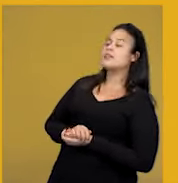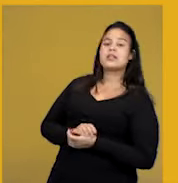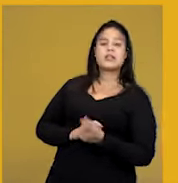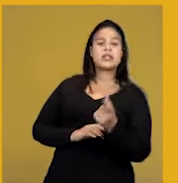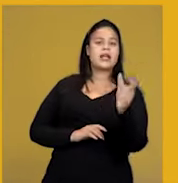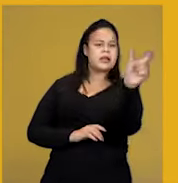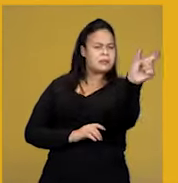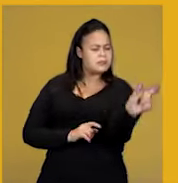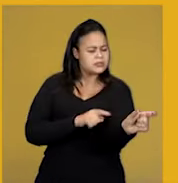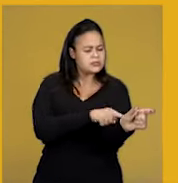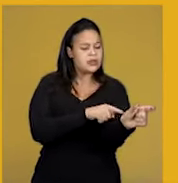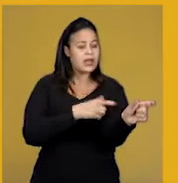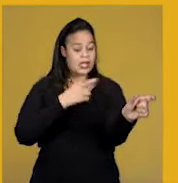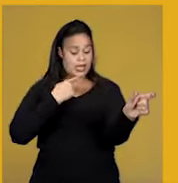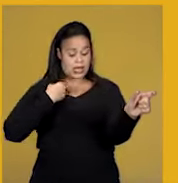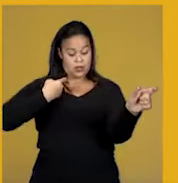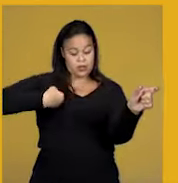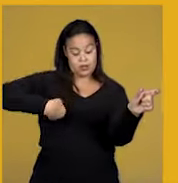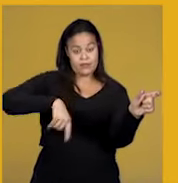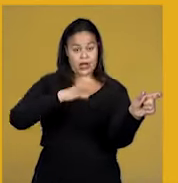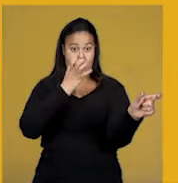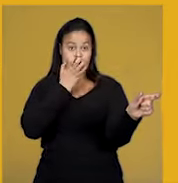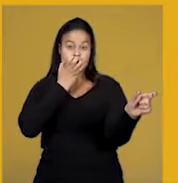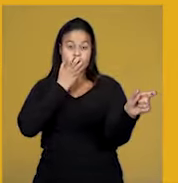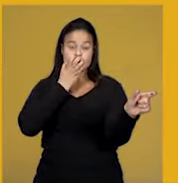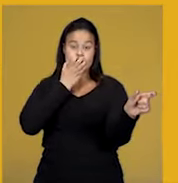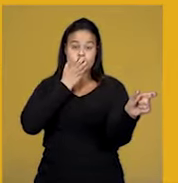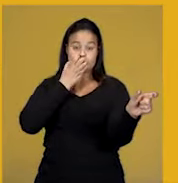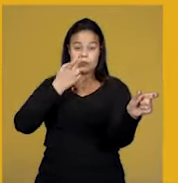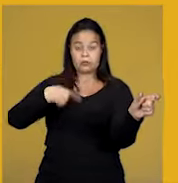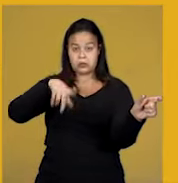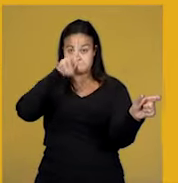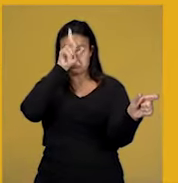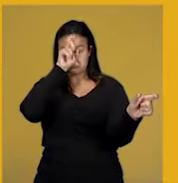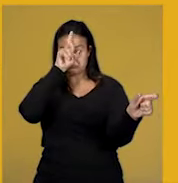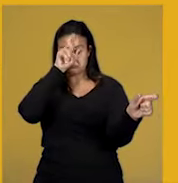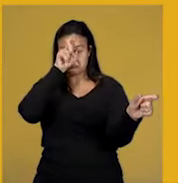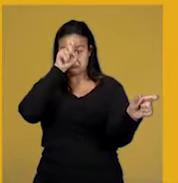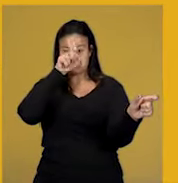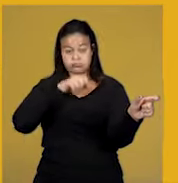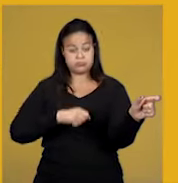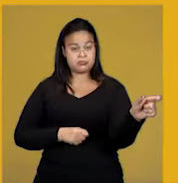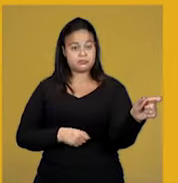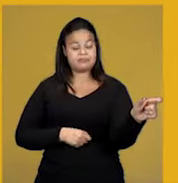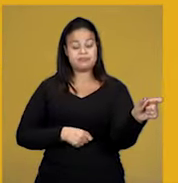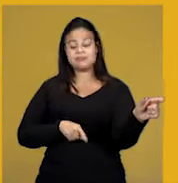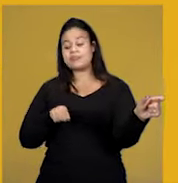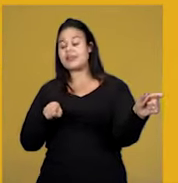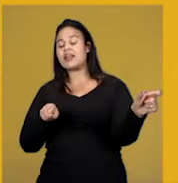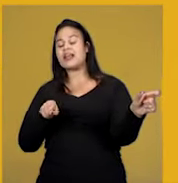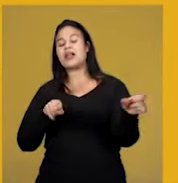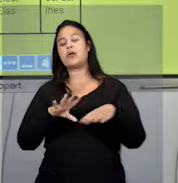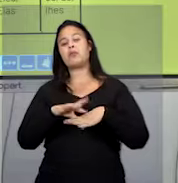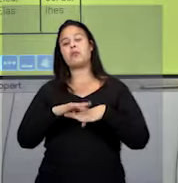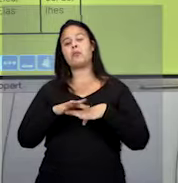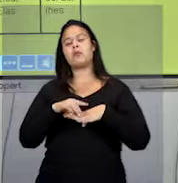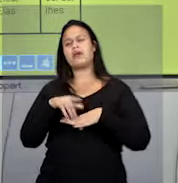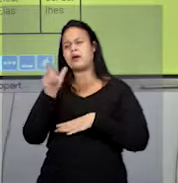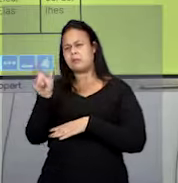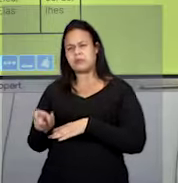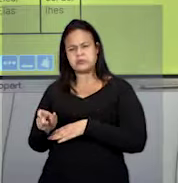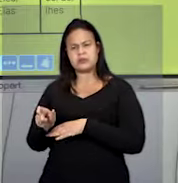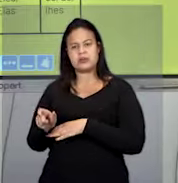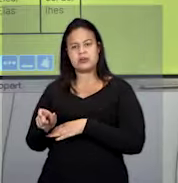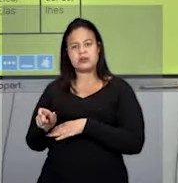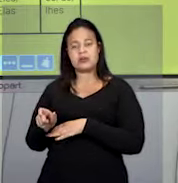falar assim, eu levei o meu cachorro para o pronto-socorro. Ele estava doente. Ele não é pessoa, mas